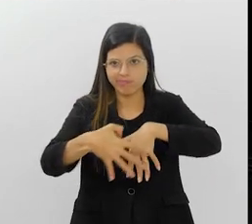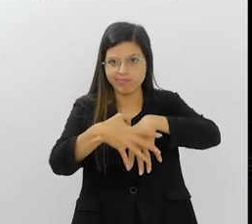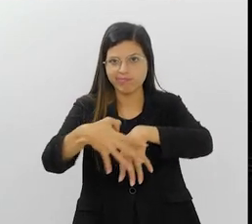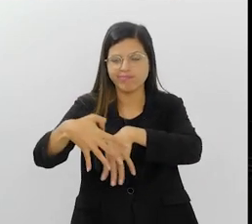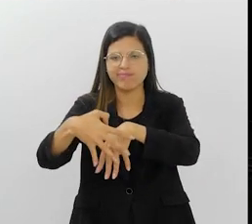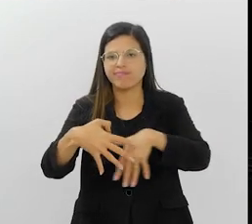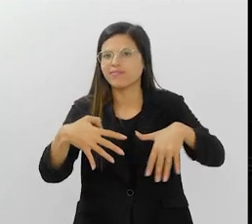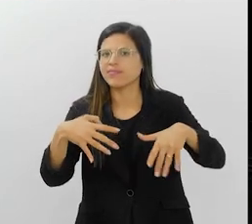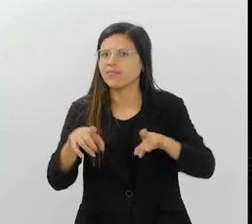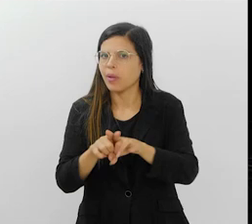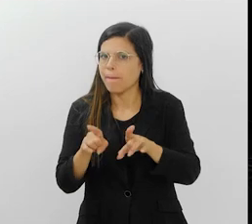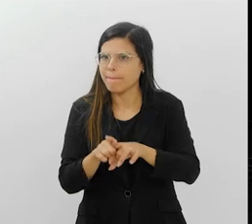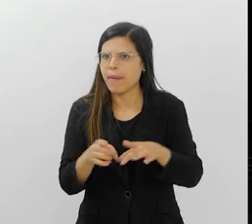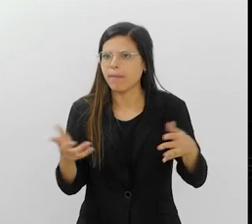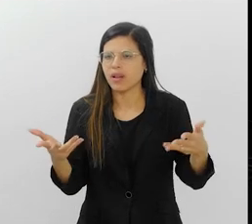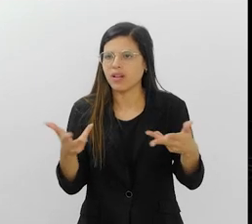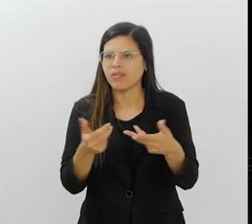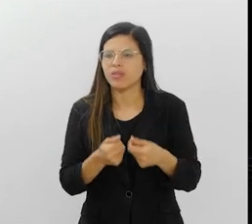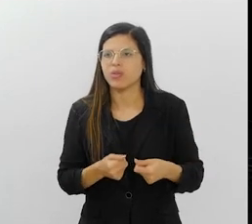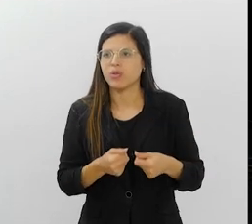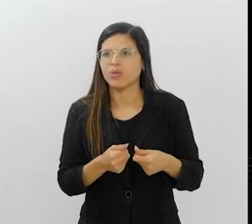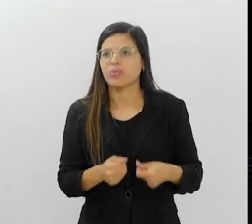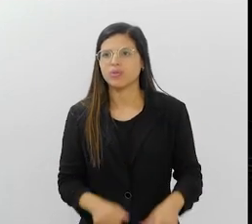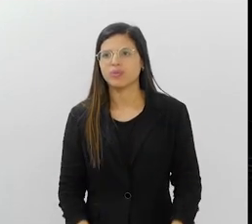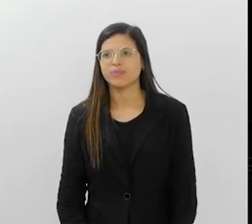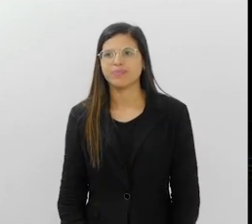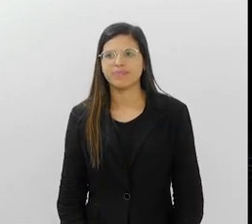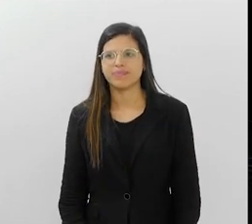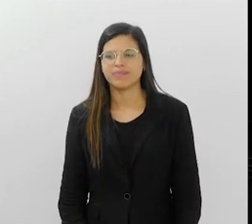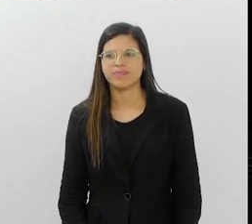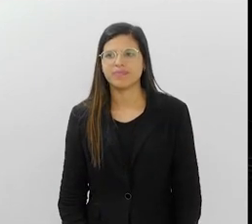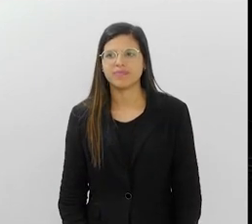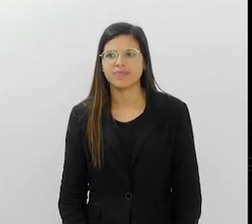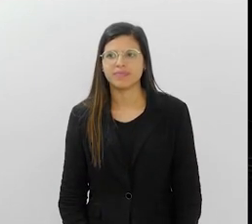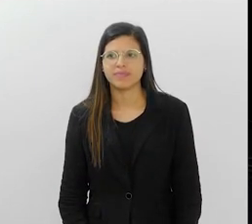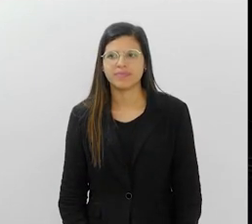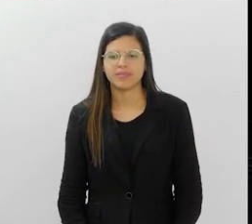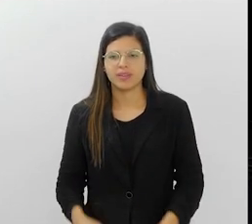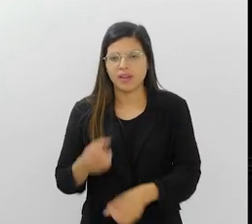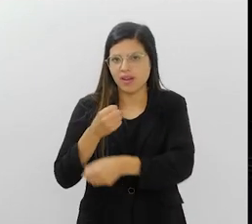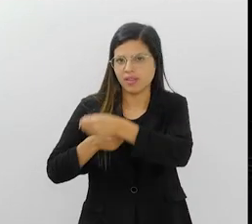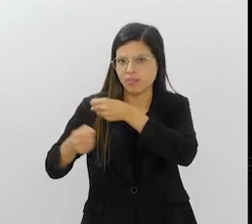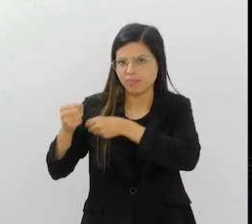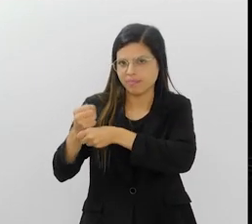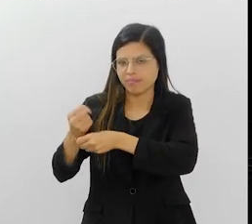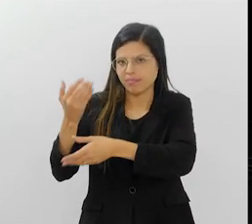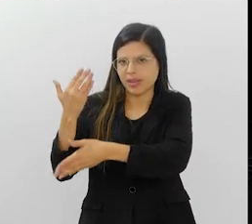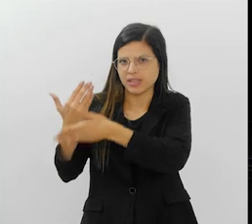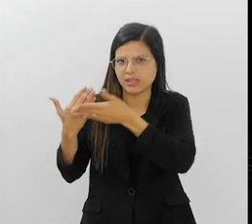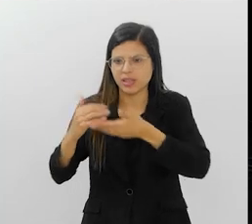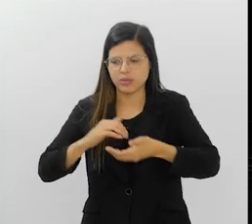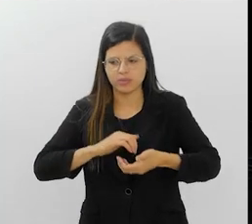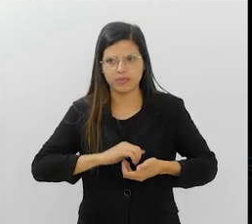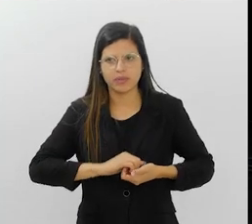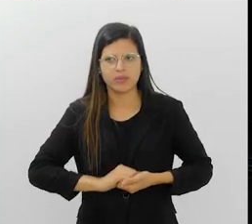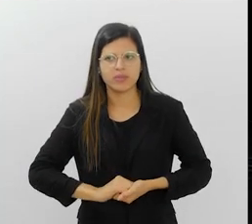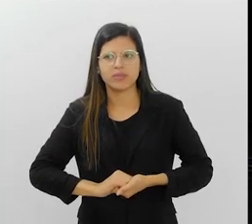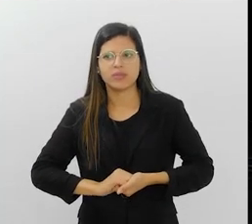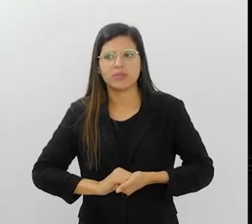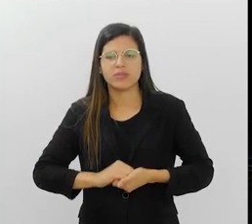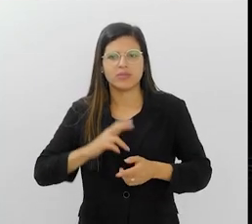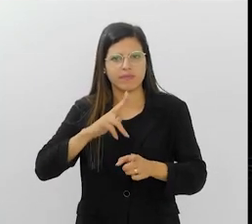né? Muito impactante. E o próprio enredo tinha um apelo muito popular. Tinha um apelo. Isso aí é do ano passado, no Viradouro, que a gente